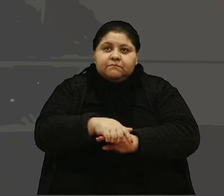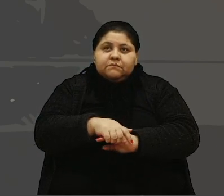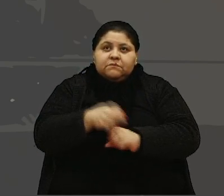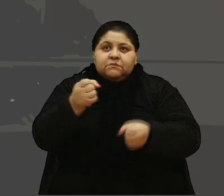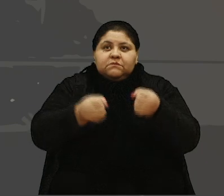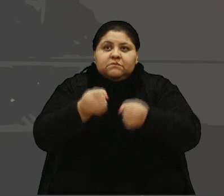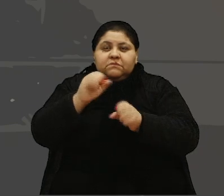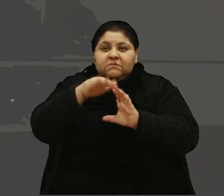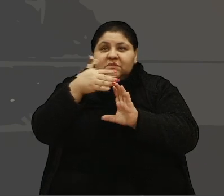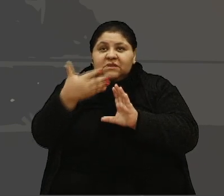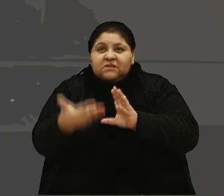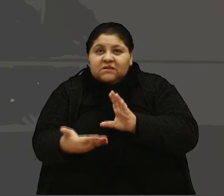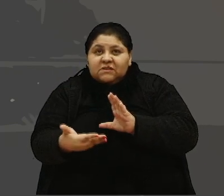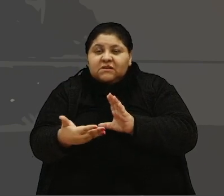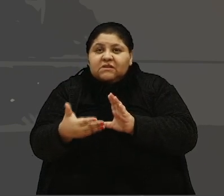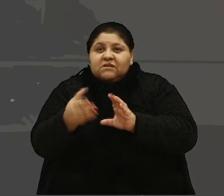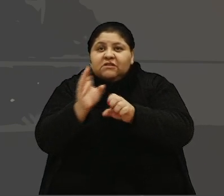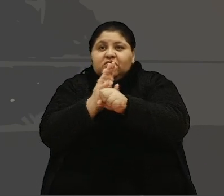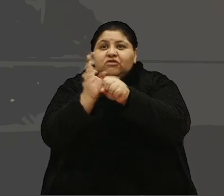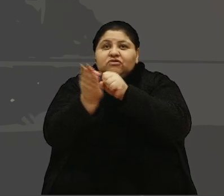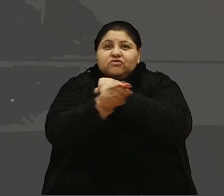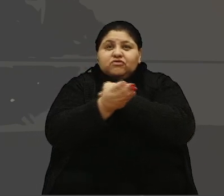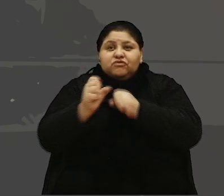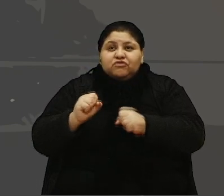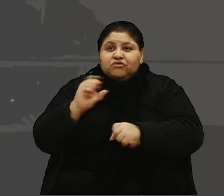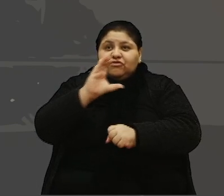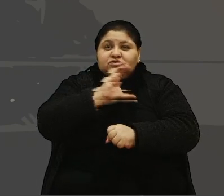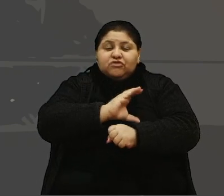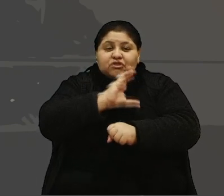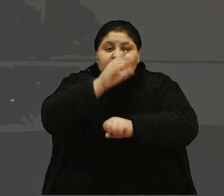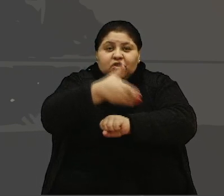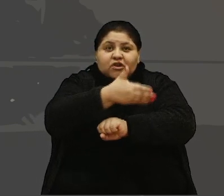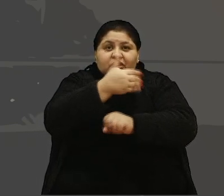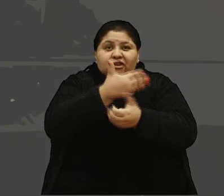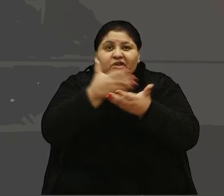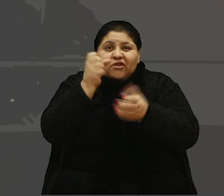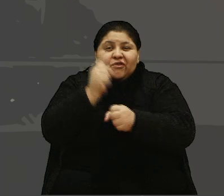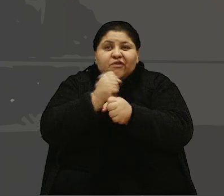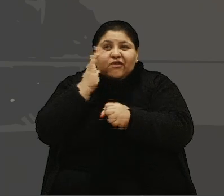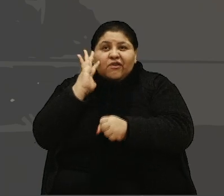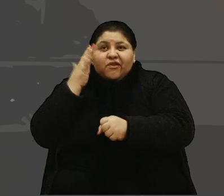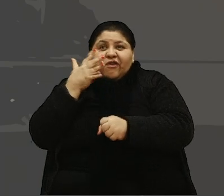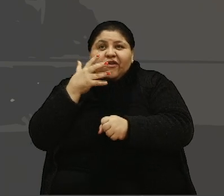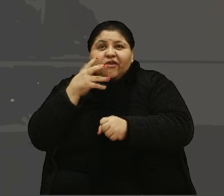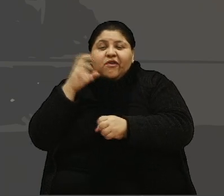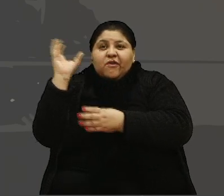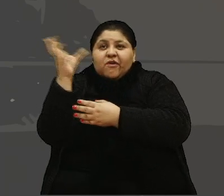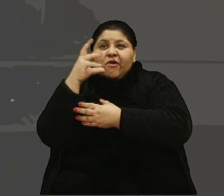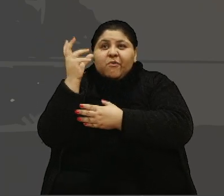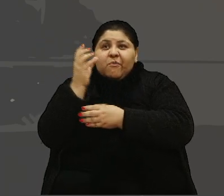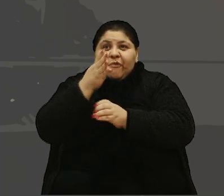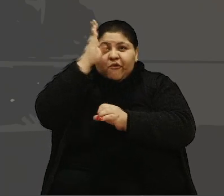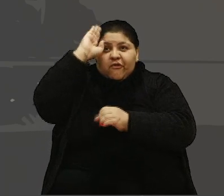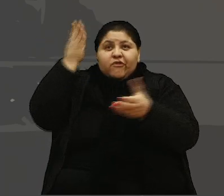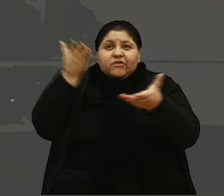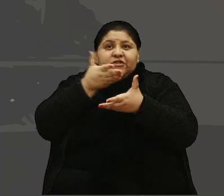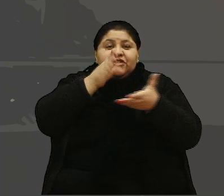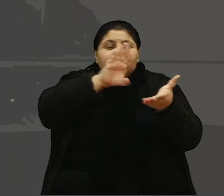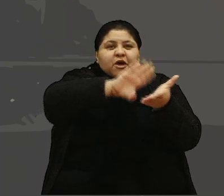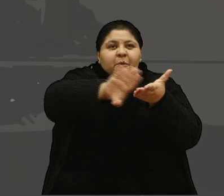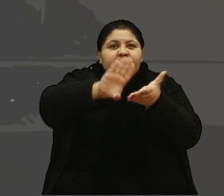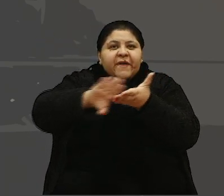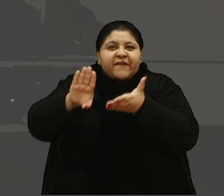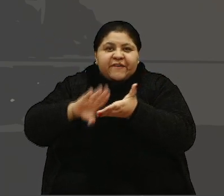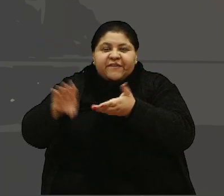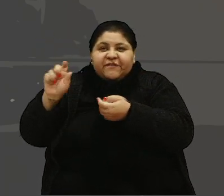cai em valeta no bairro Santa Catarina. Buraco é oriundo de obras que estavam acontecendo no local. Ambulância e bombeiros já estão trabalhando para retirar todos os inseguranças